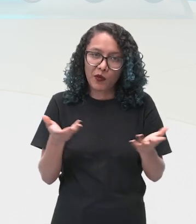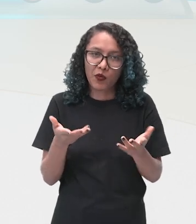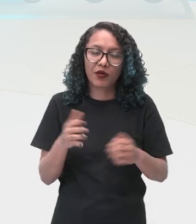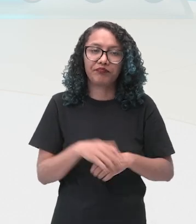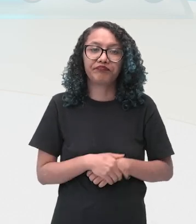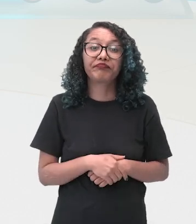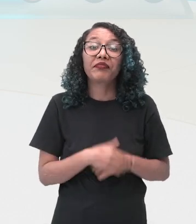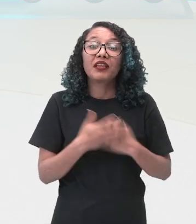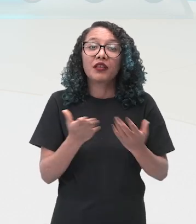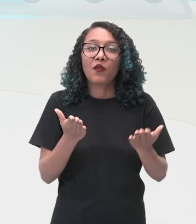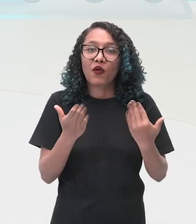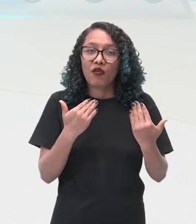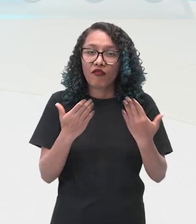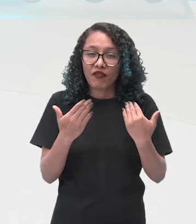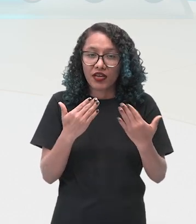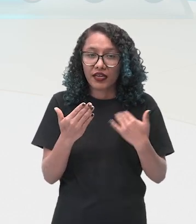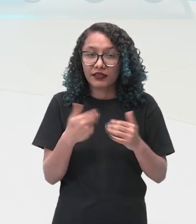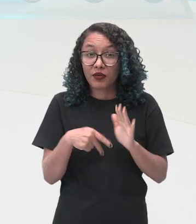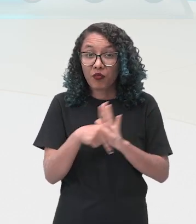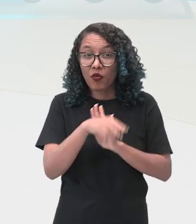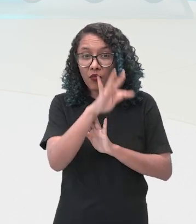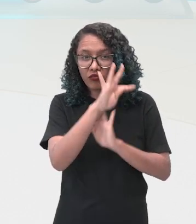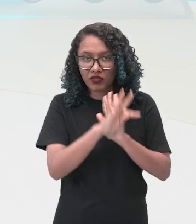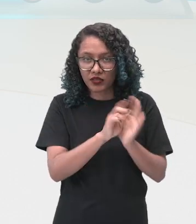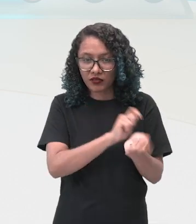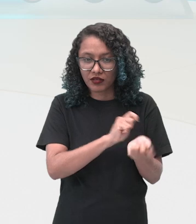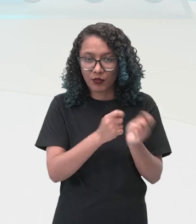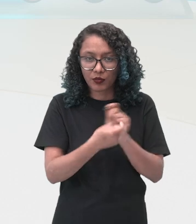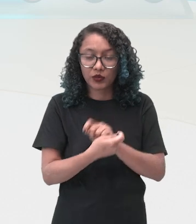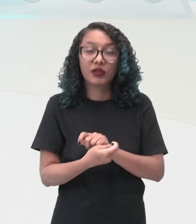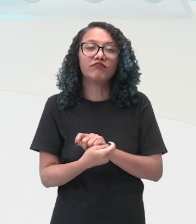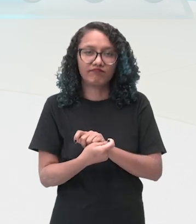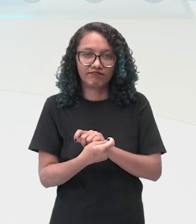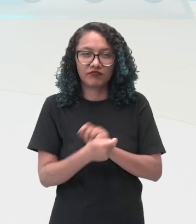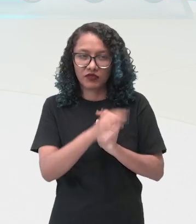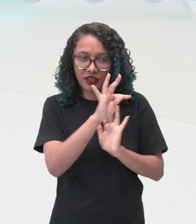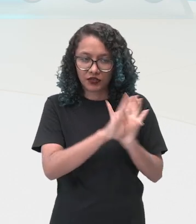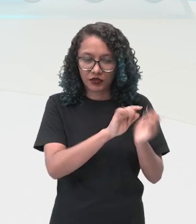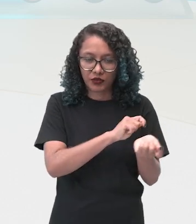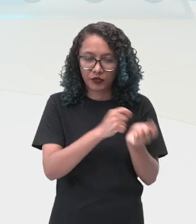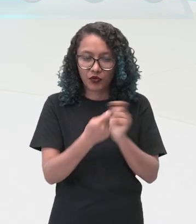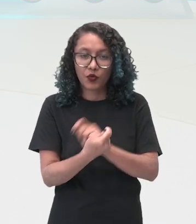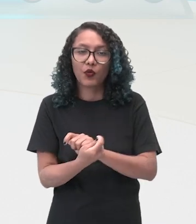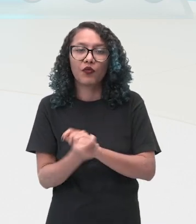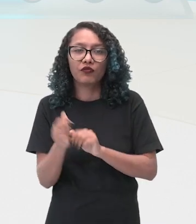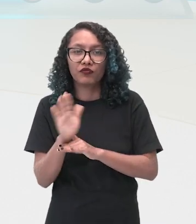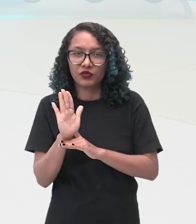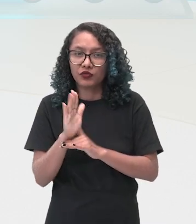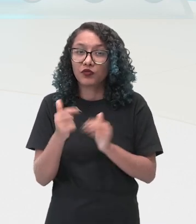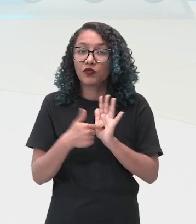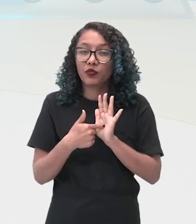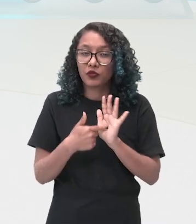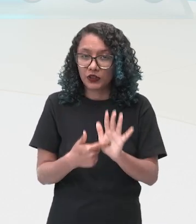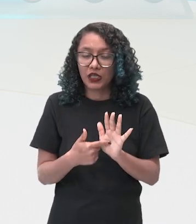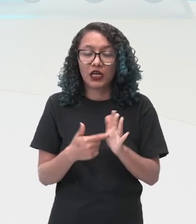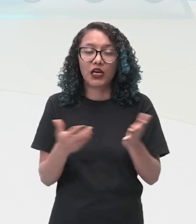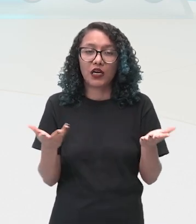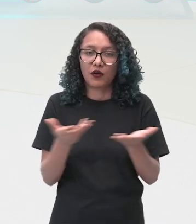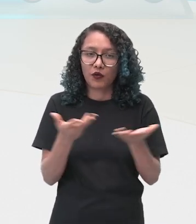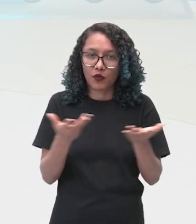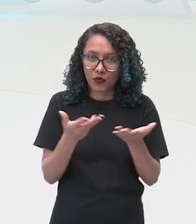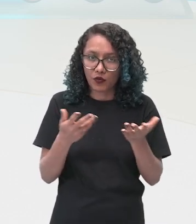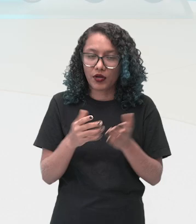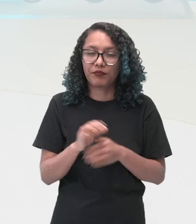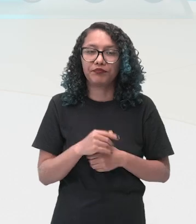diálogo, ele foi retirado de um texto, ele foi adaptado a partir de um texto que eu vou trazer aqui para vocês, para